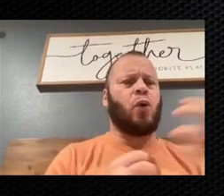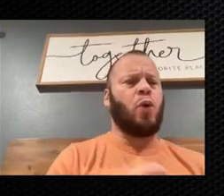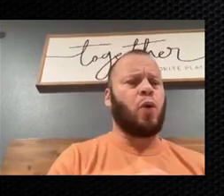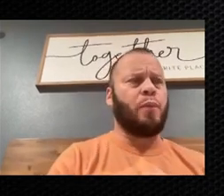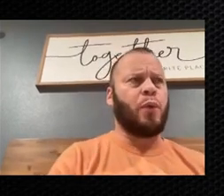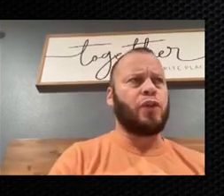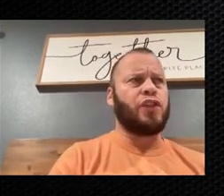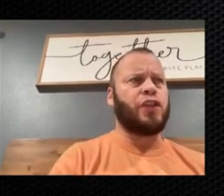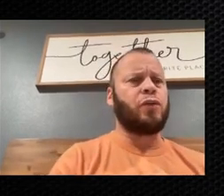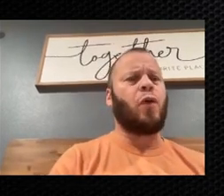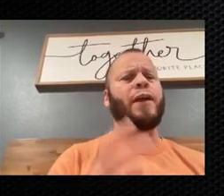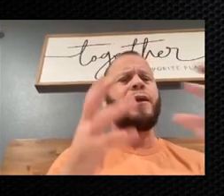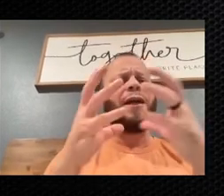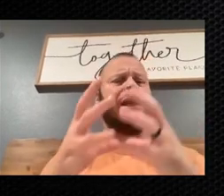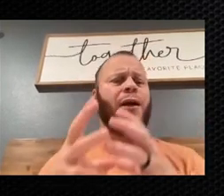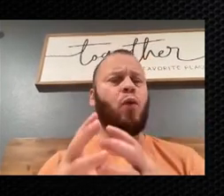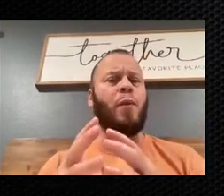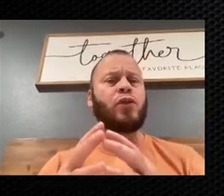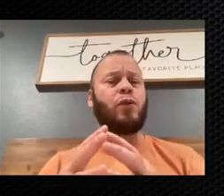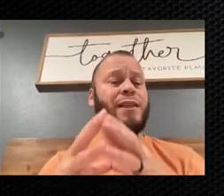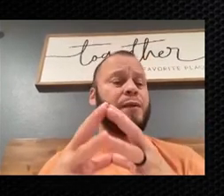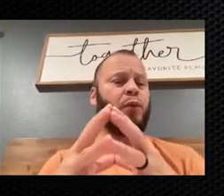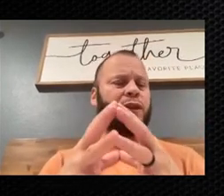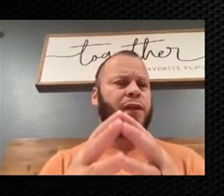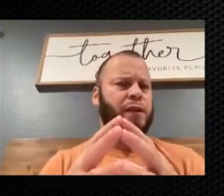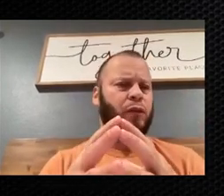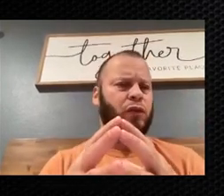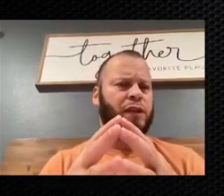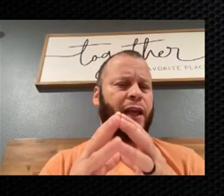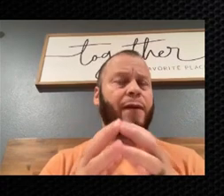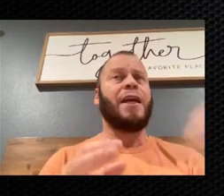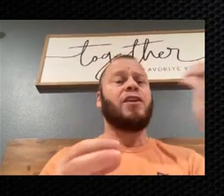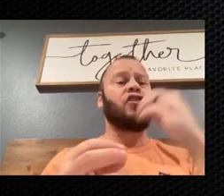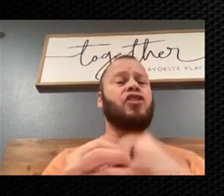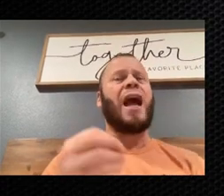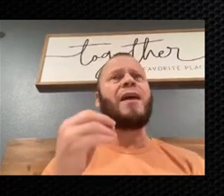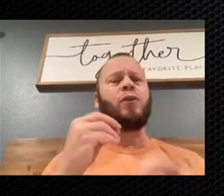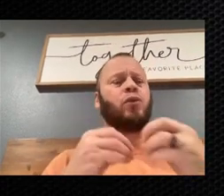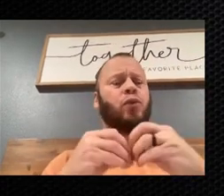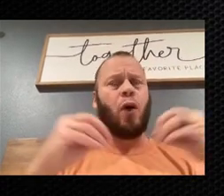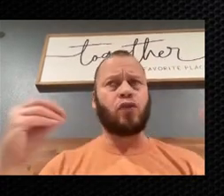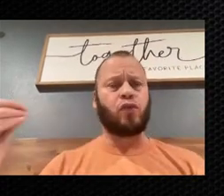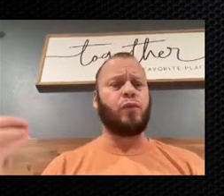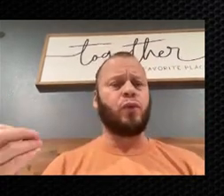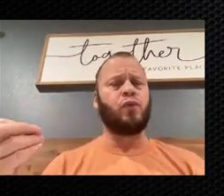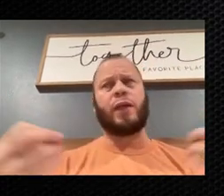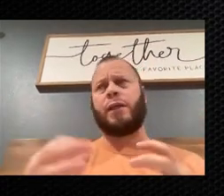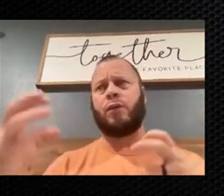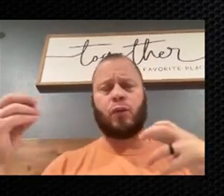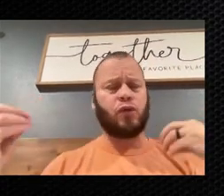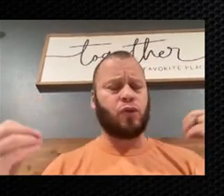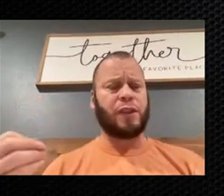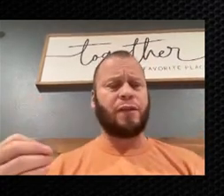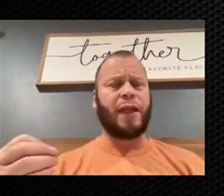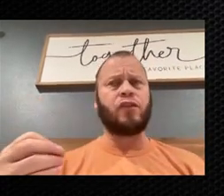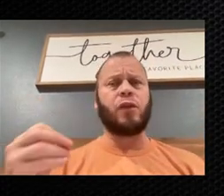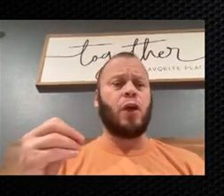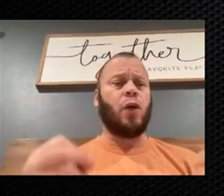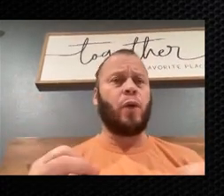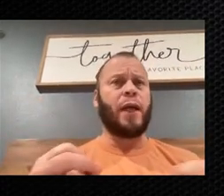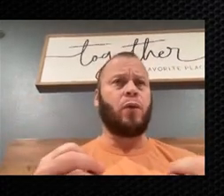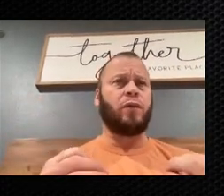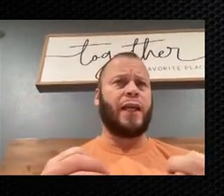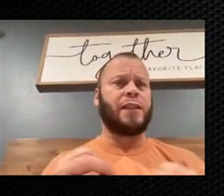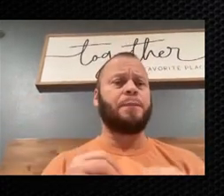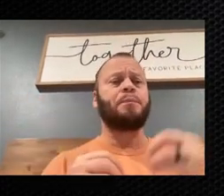eles colocam um pouco de Tik Tok e algumas coisas importantes e muito séria já no nosso mundo aqui no nosso ocidente